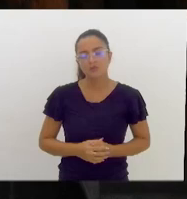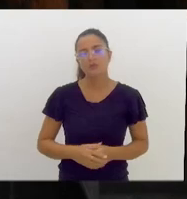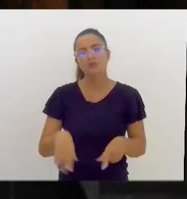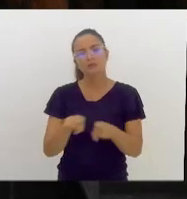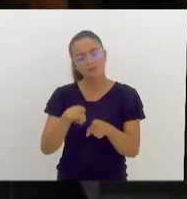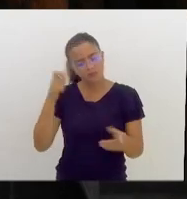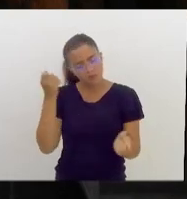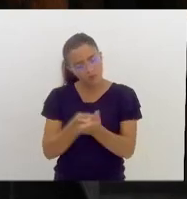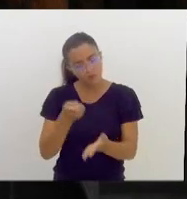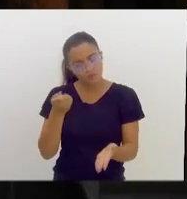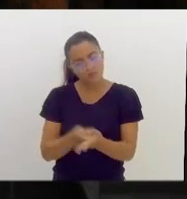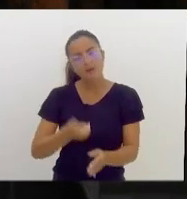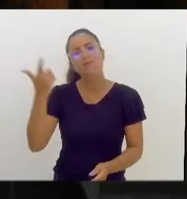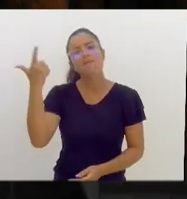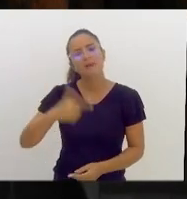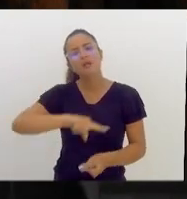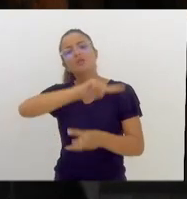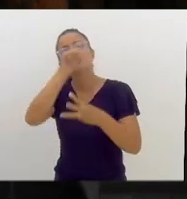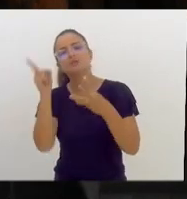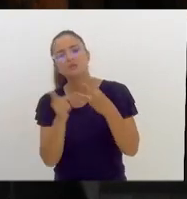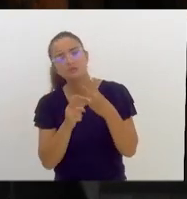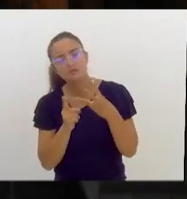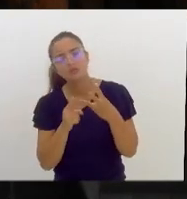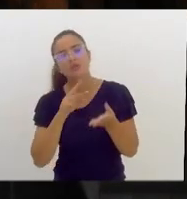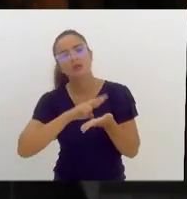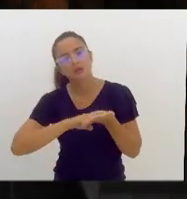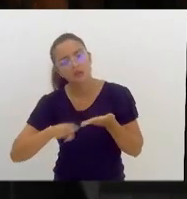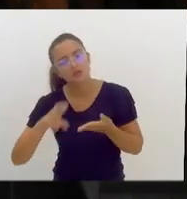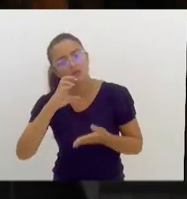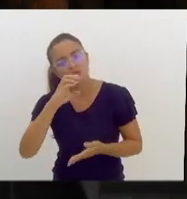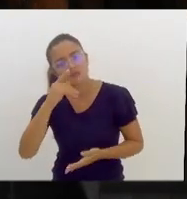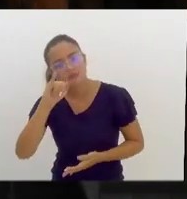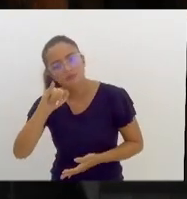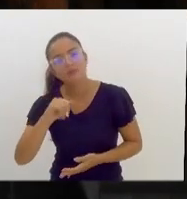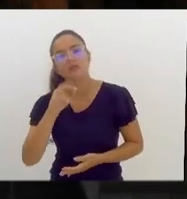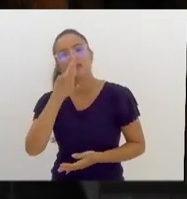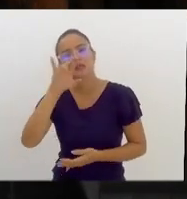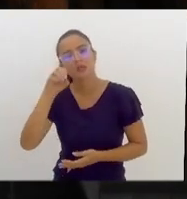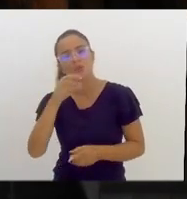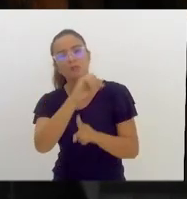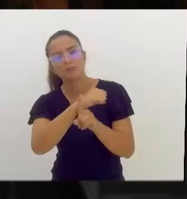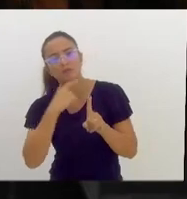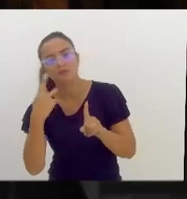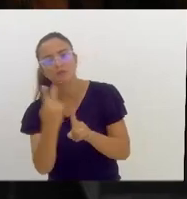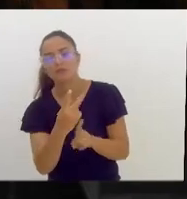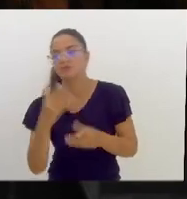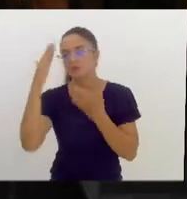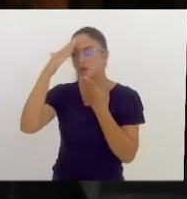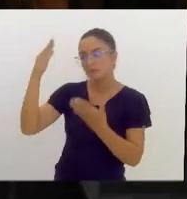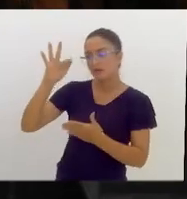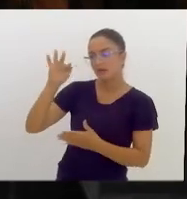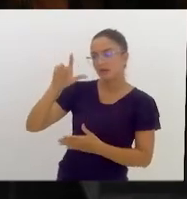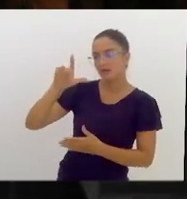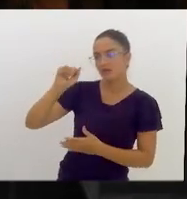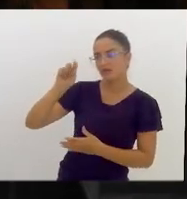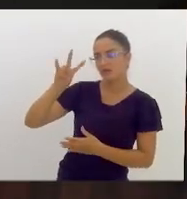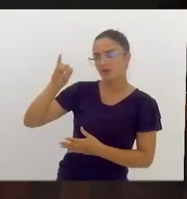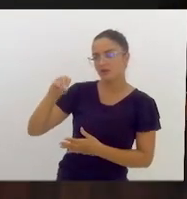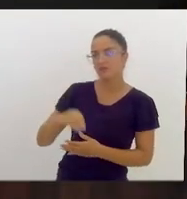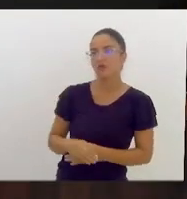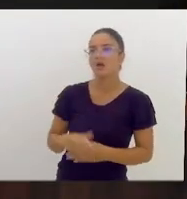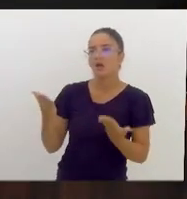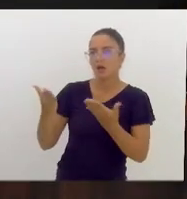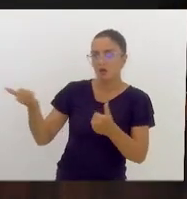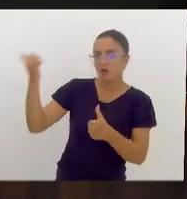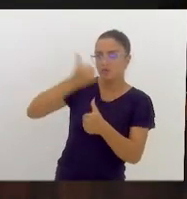cobrar também que a gente vote o relatório da CPI do Rio Previdência. Obrigado, deputado Flávio. Peço a Vossa Excelência a gentileza de assumir